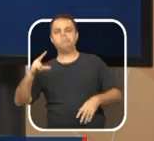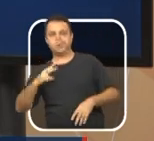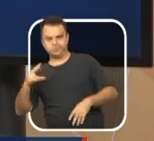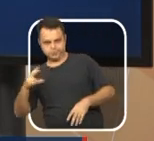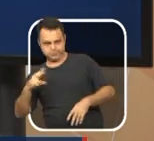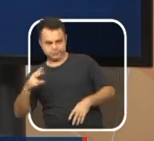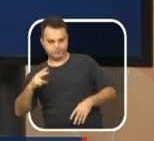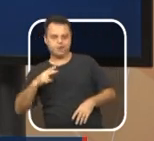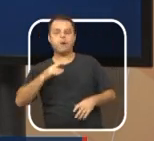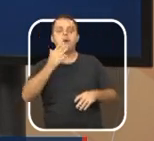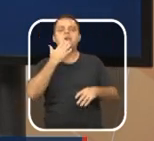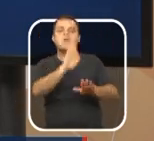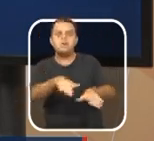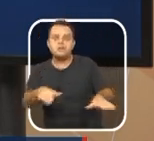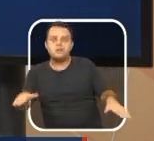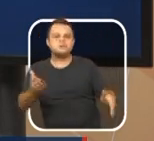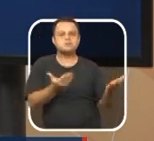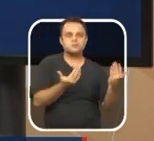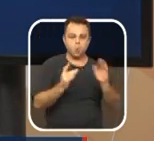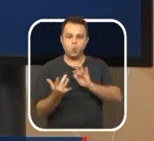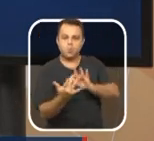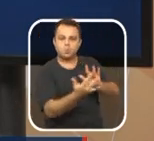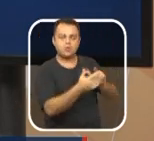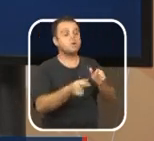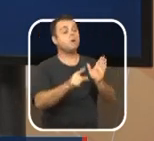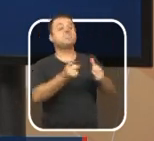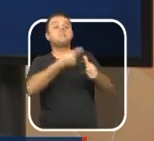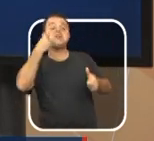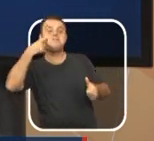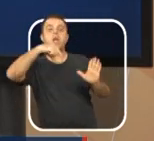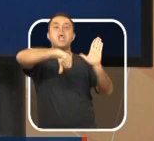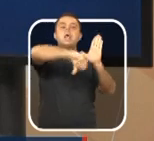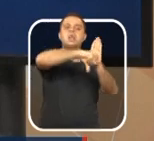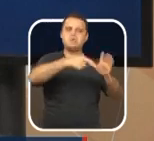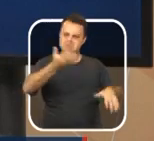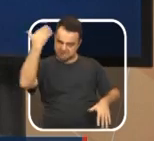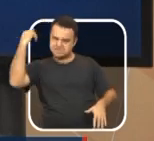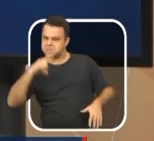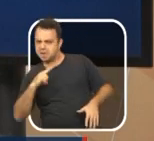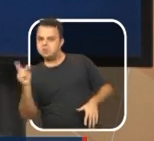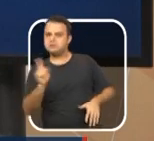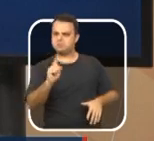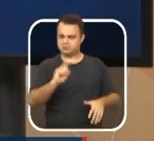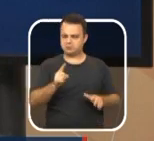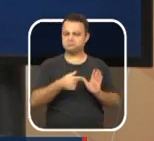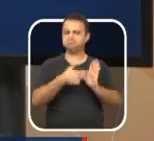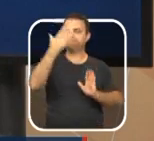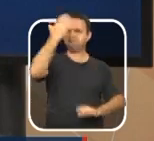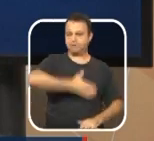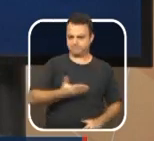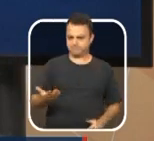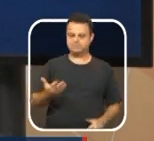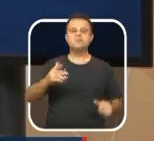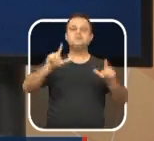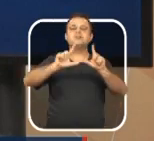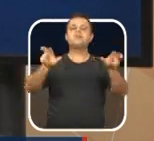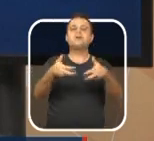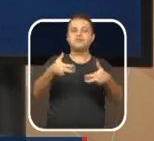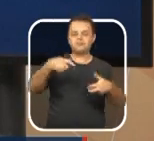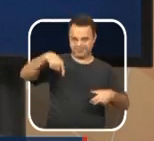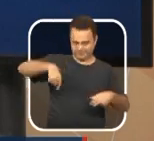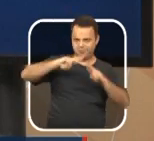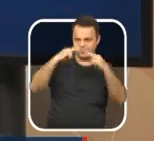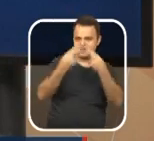crianças e adolescentes a sessão ordinária é transmitida pela TV Câmara 28.2 canal 4 da NET